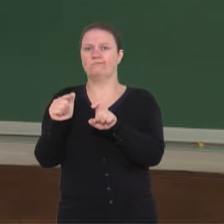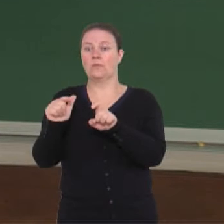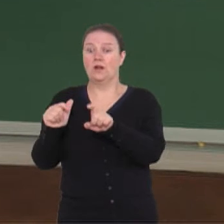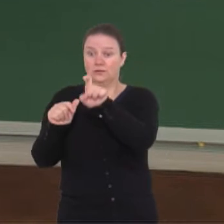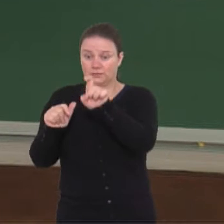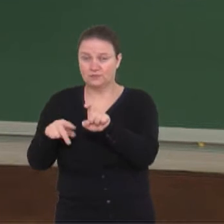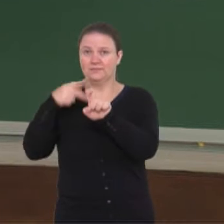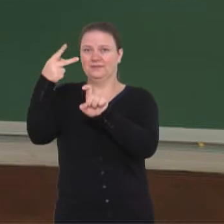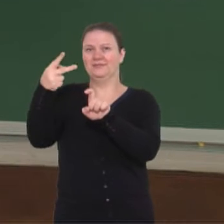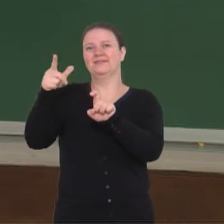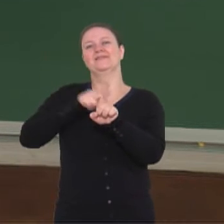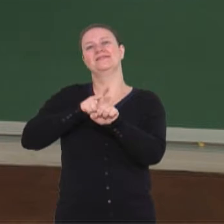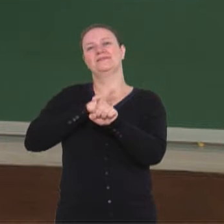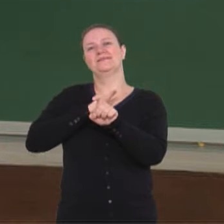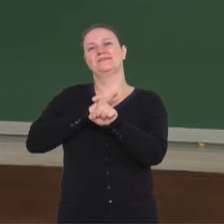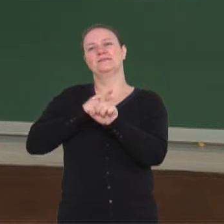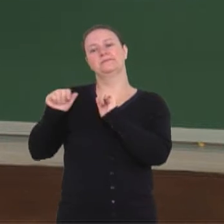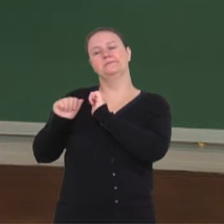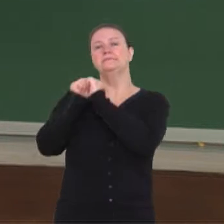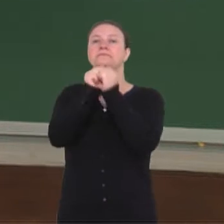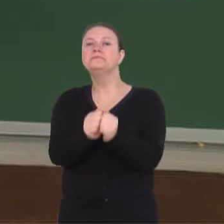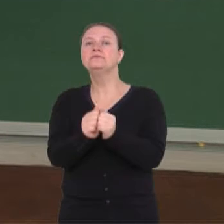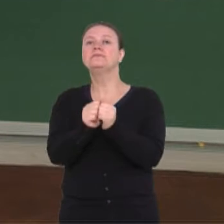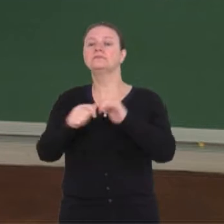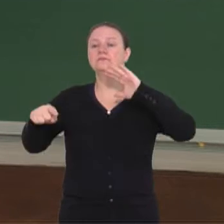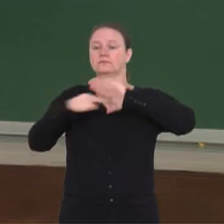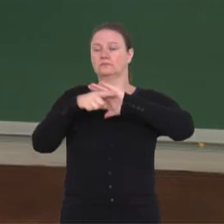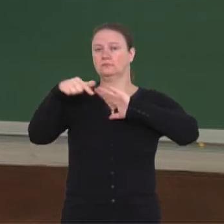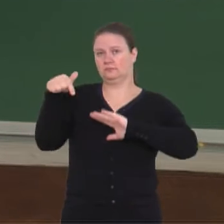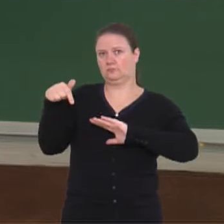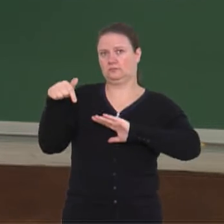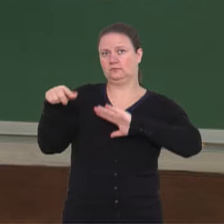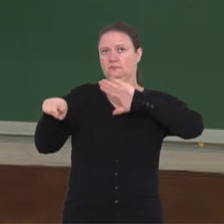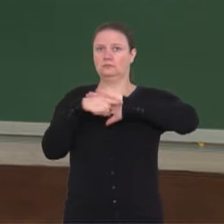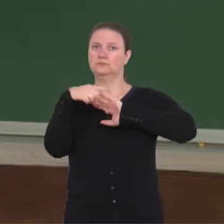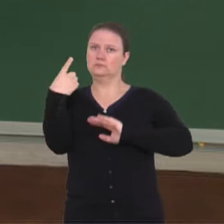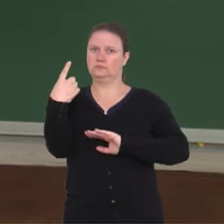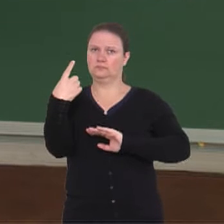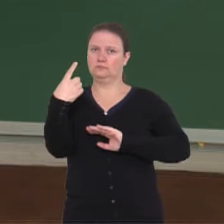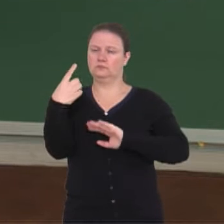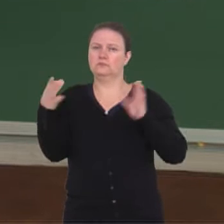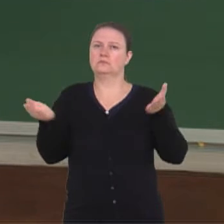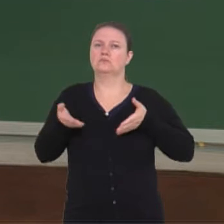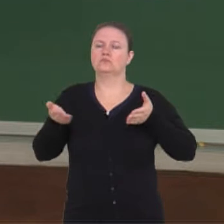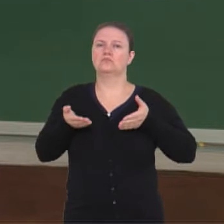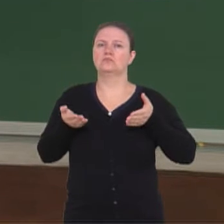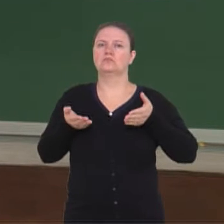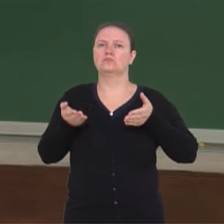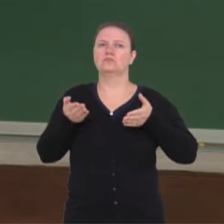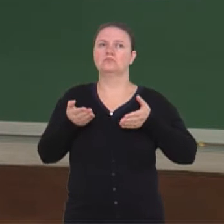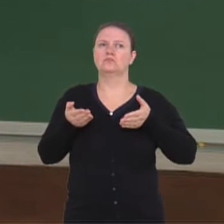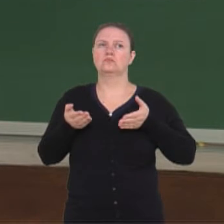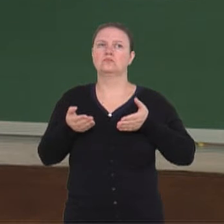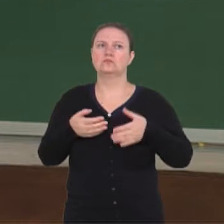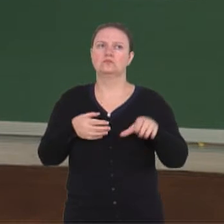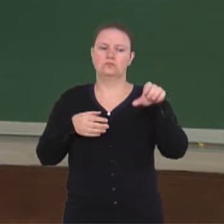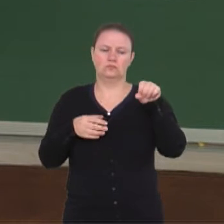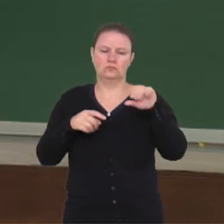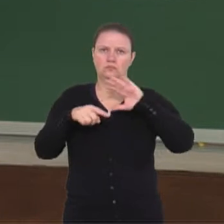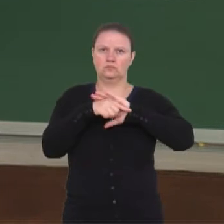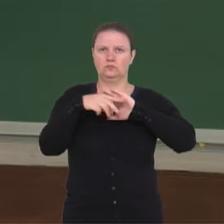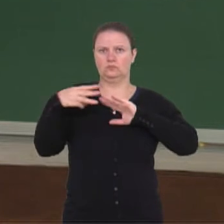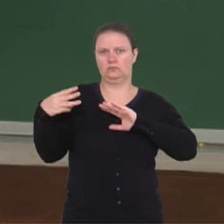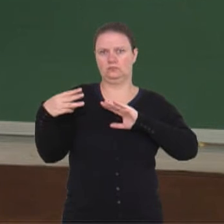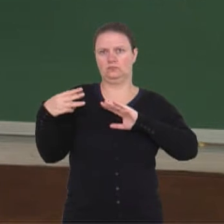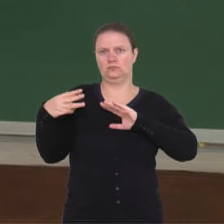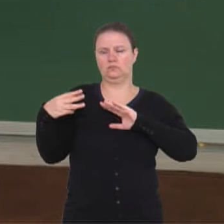quadrado. Aglutino, junto. Aqui negativo 7, negativo 1. Depois no coeficiente de x, 9, negativo